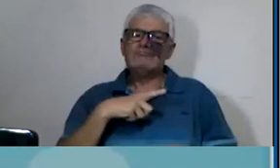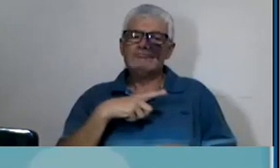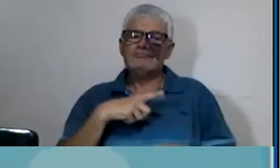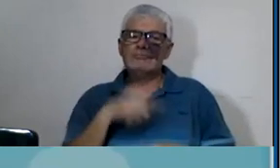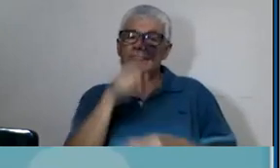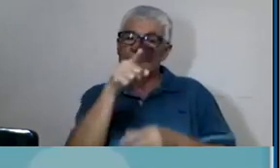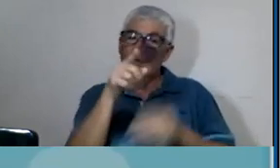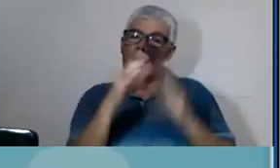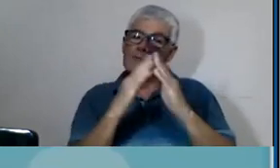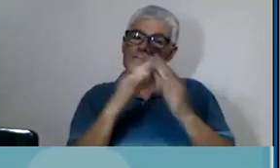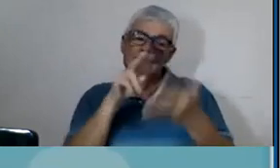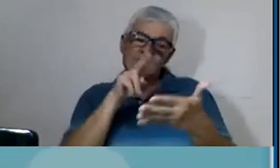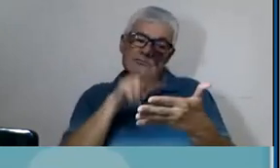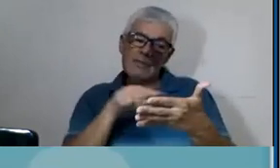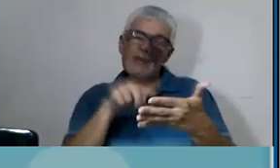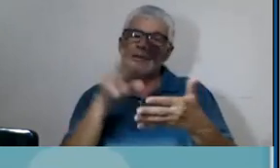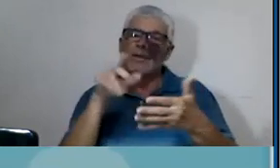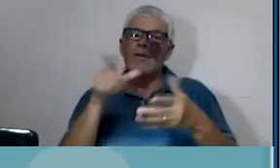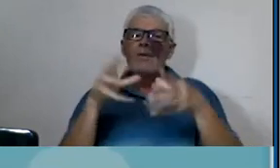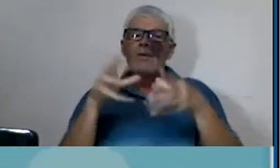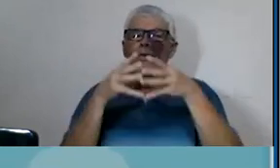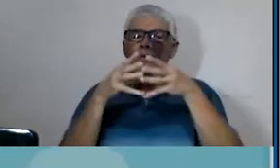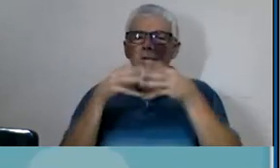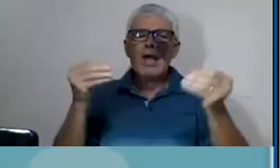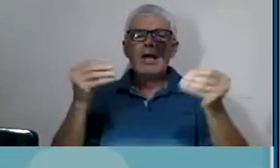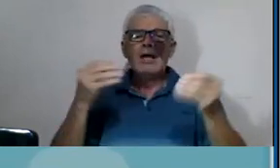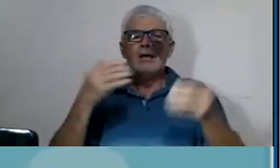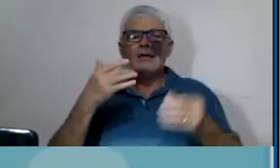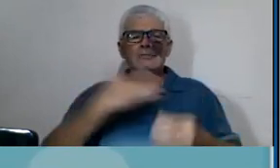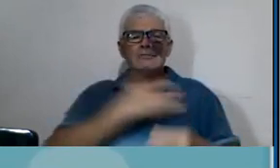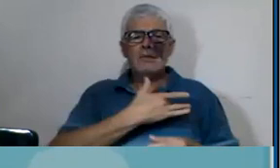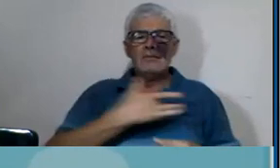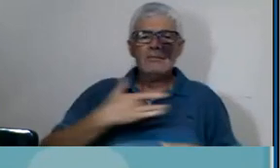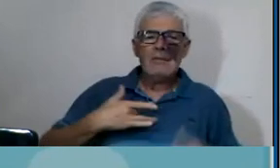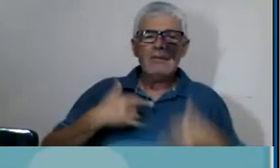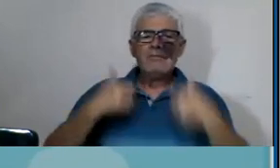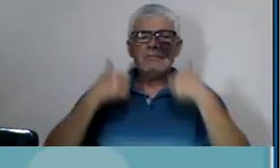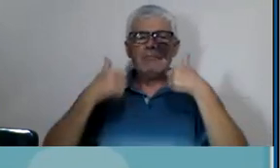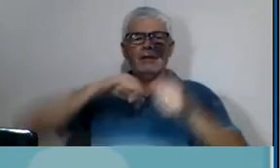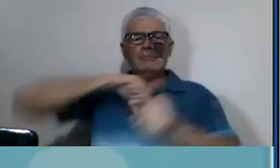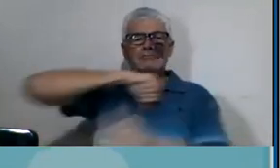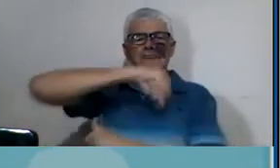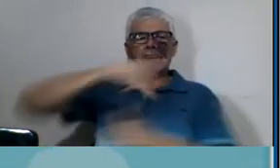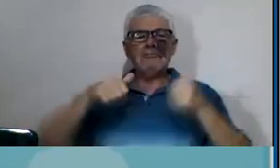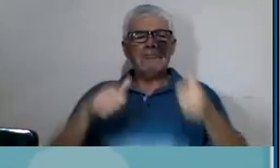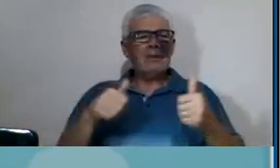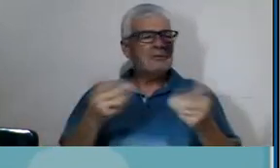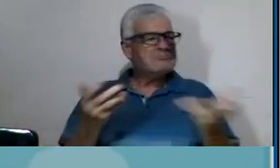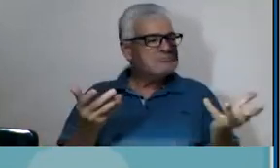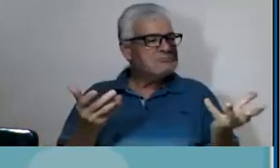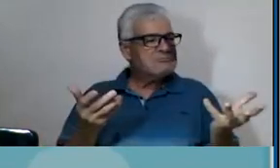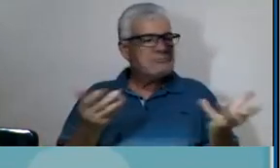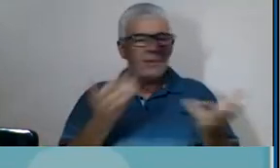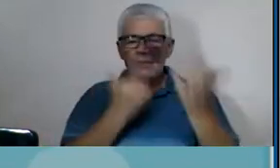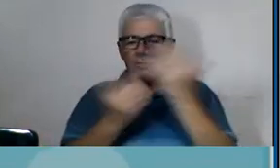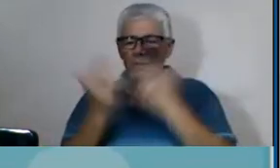feliz. Infelizmente, mais à tarde, uma notícia triste, mas que o Senhor possa consolar a família da Jussara